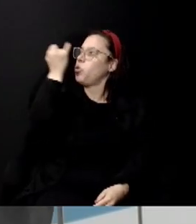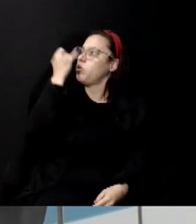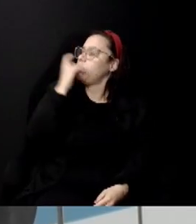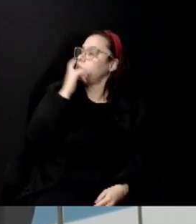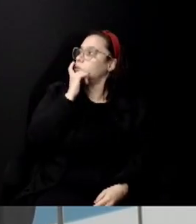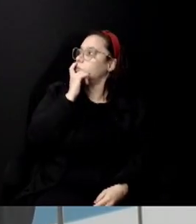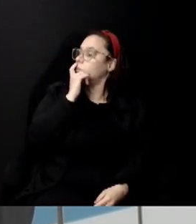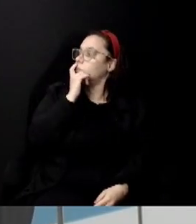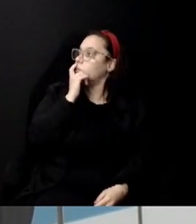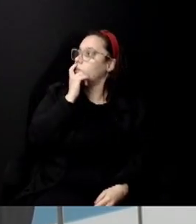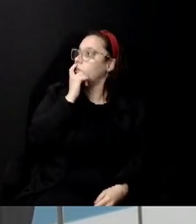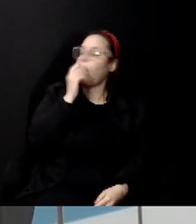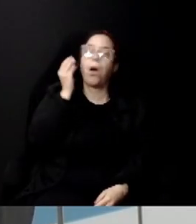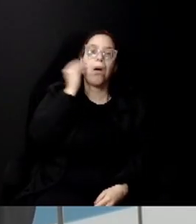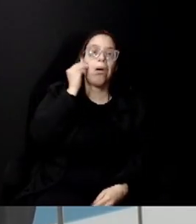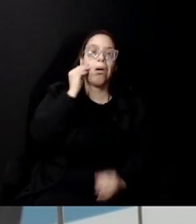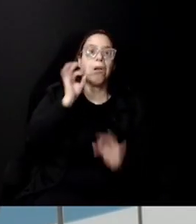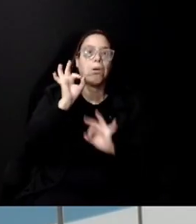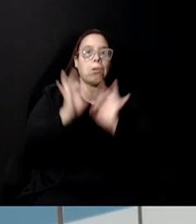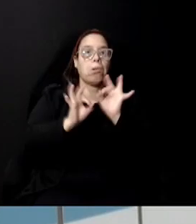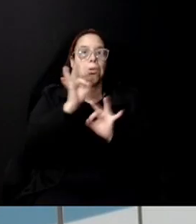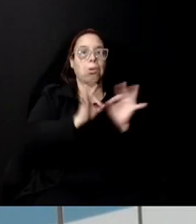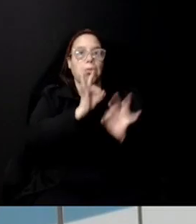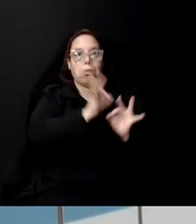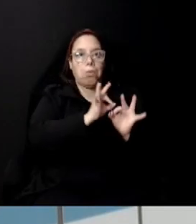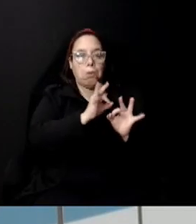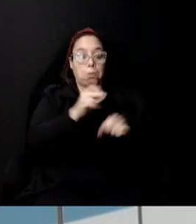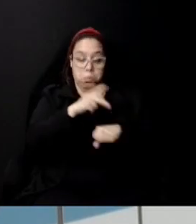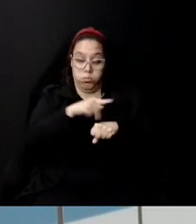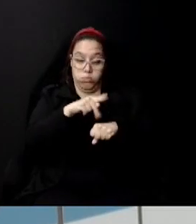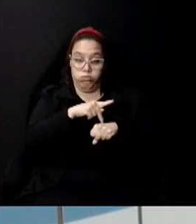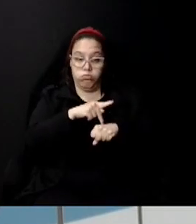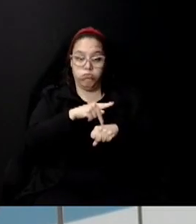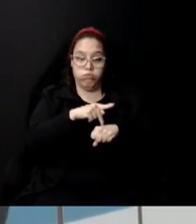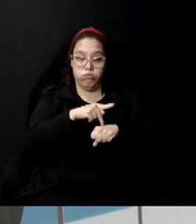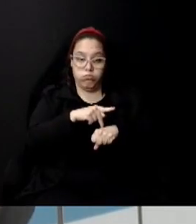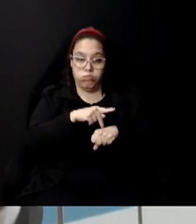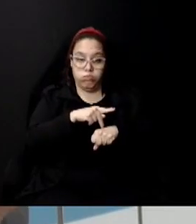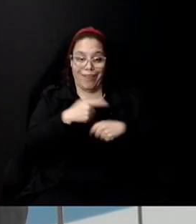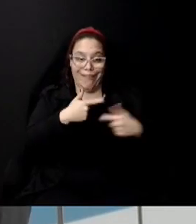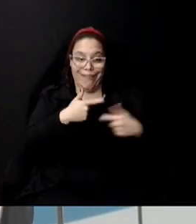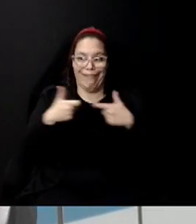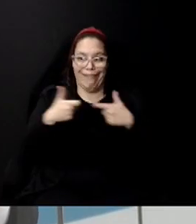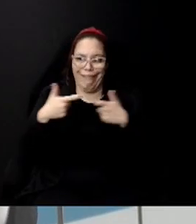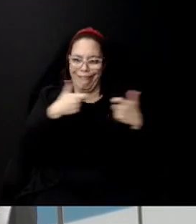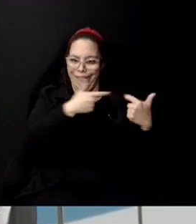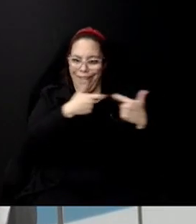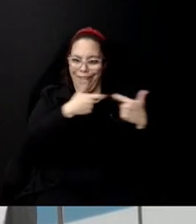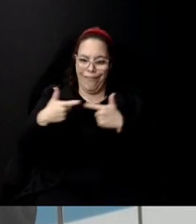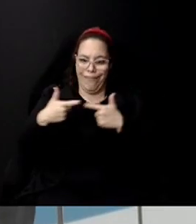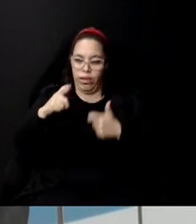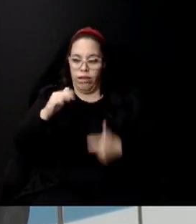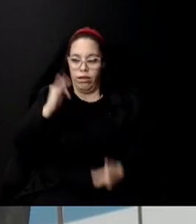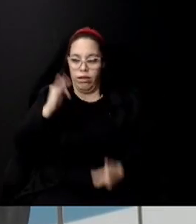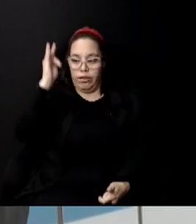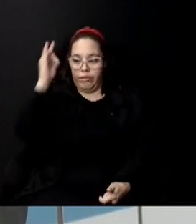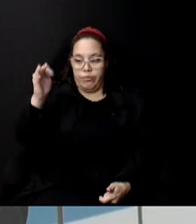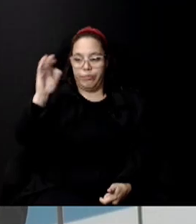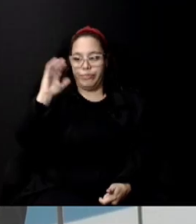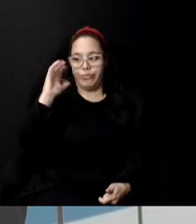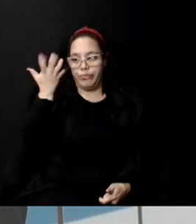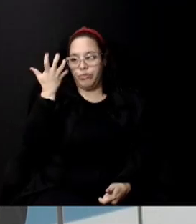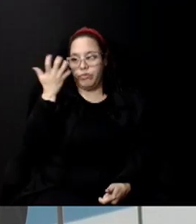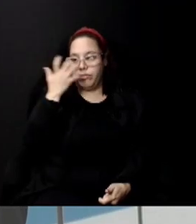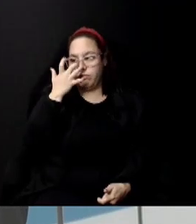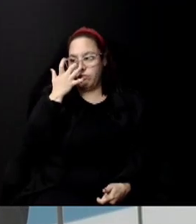tentar organizar os países para atuar em conflitos que eventualmente estejam ocorrendo. Então é